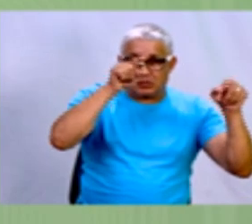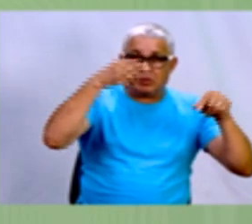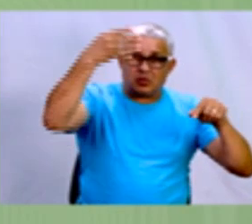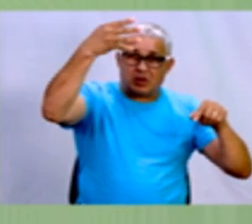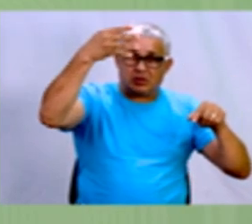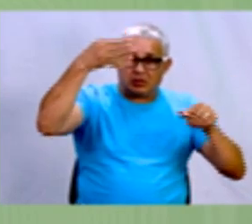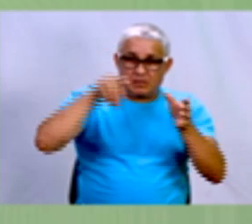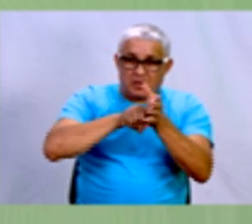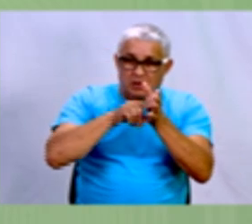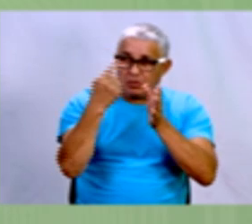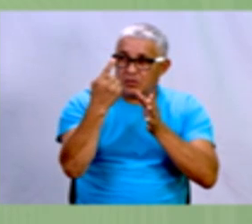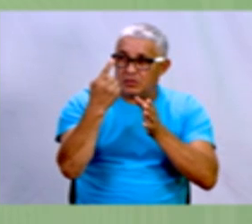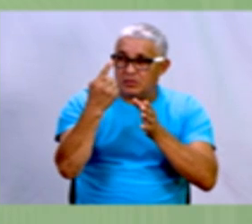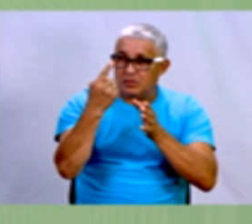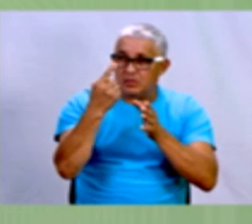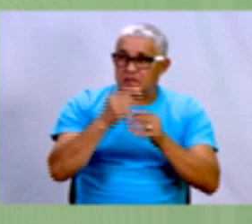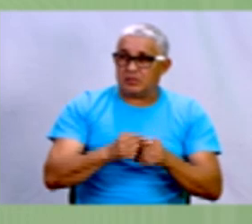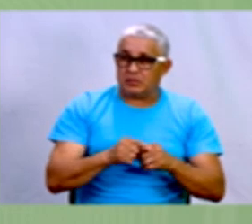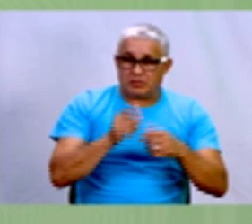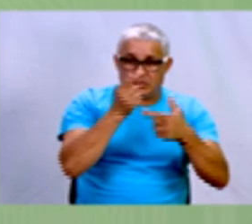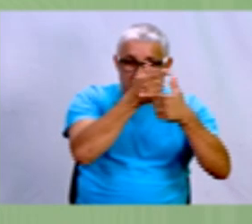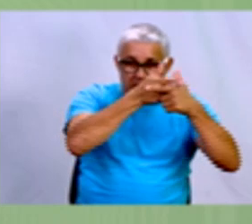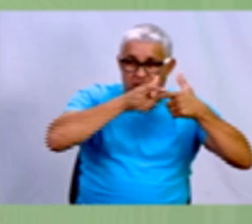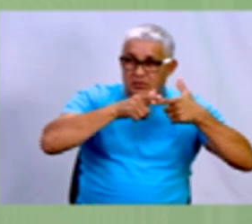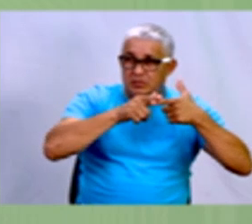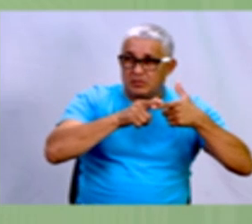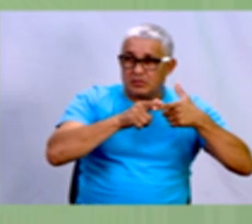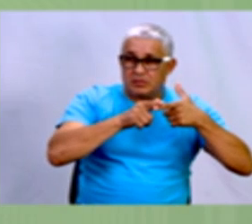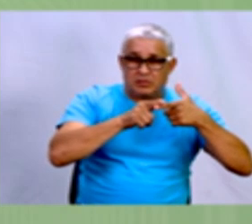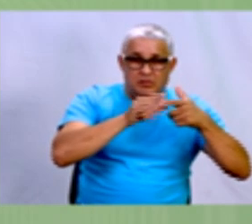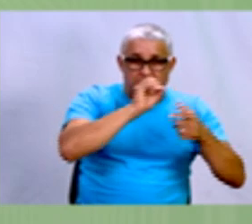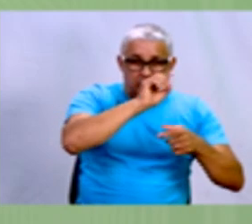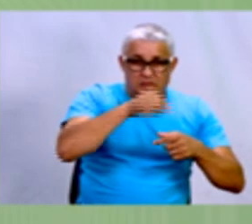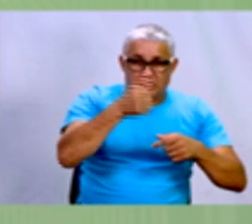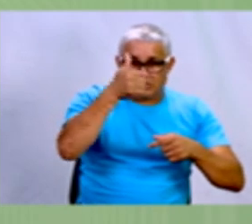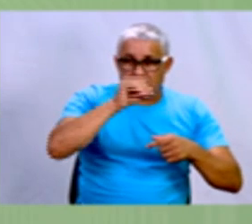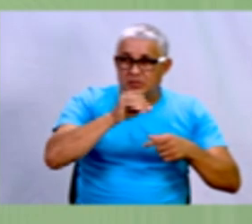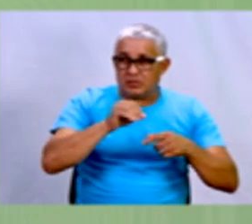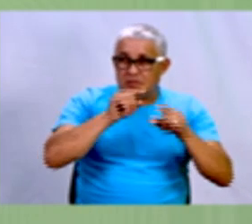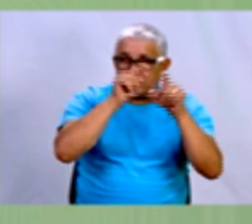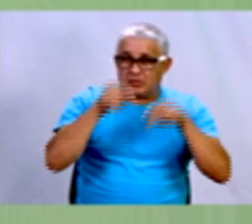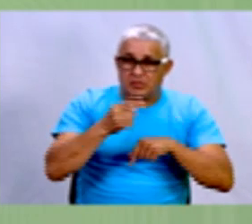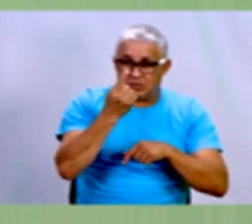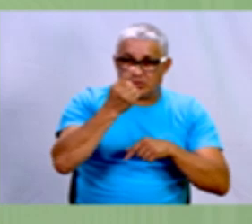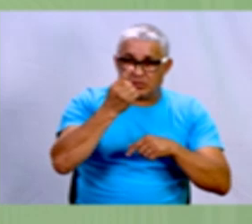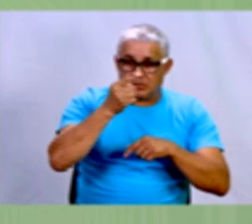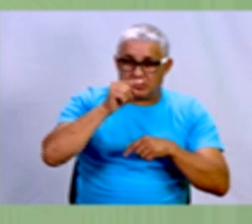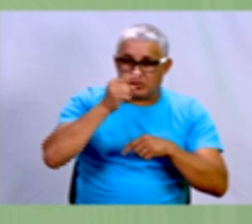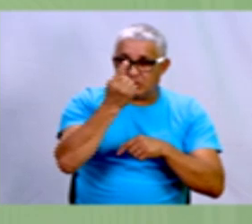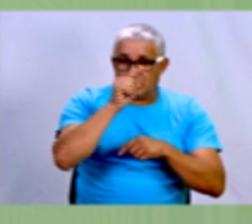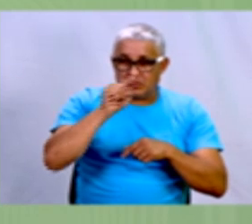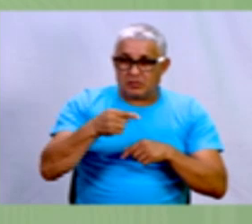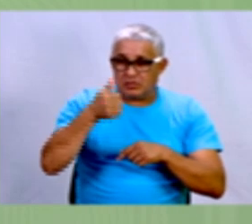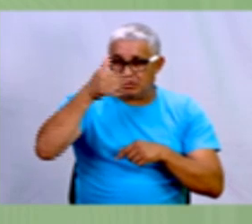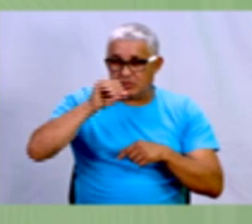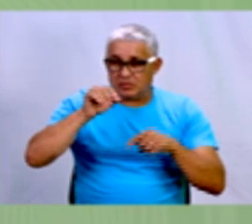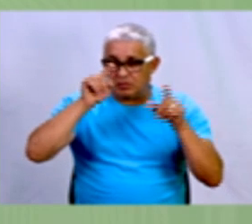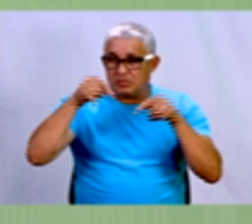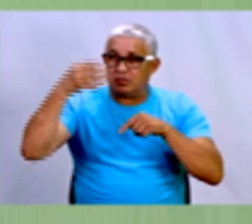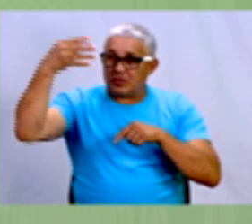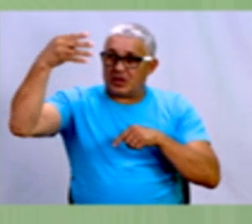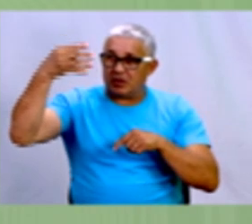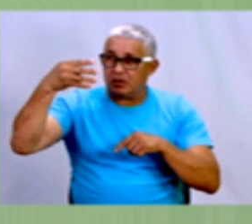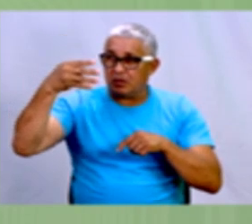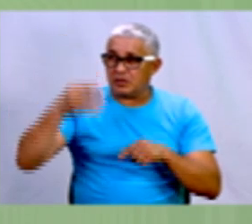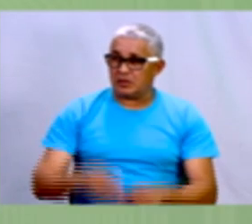1. Sobre, aqui a gente vai também somar o 1 mais o 0,10. Então, vai ficar 0,10